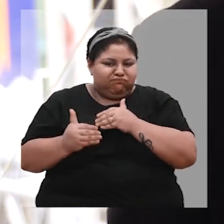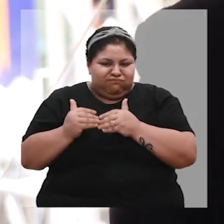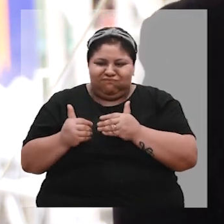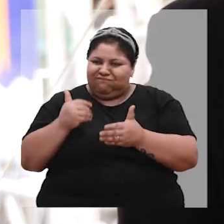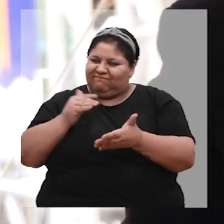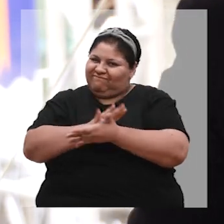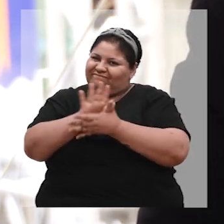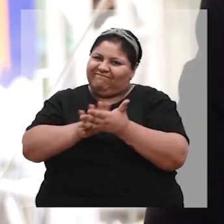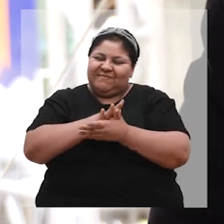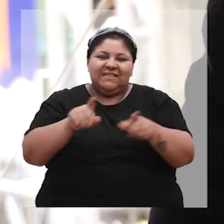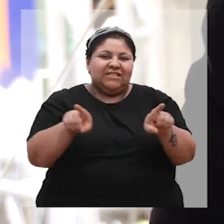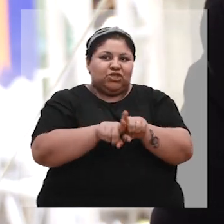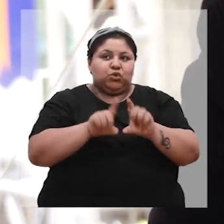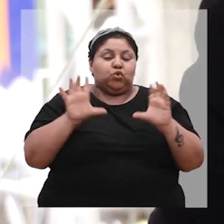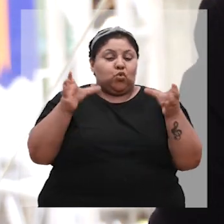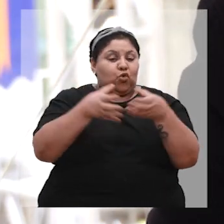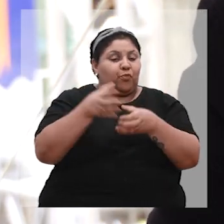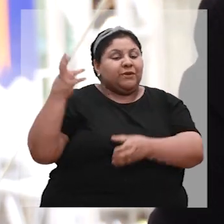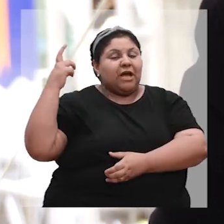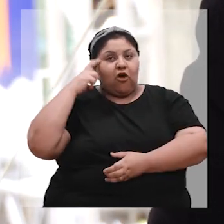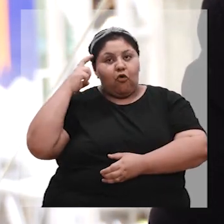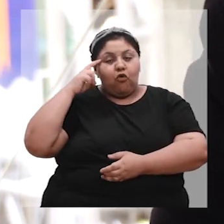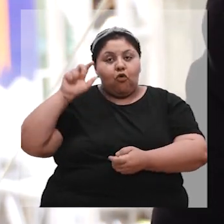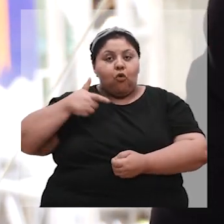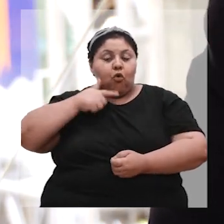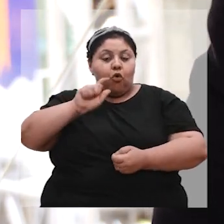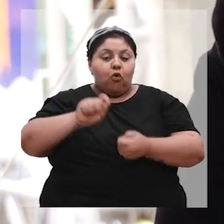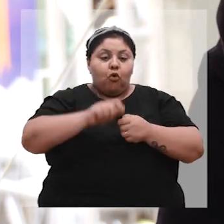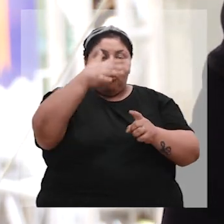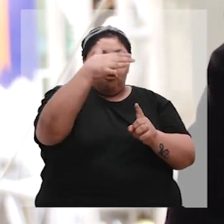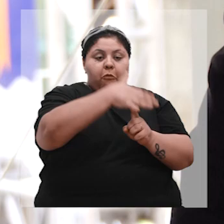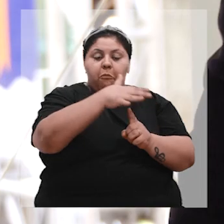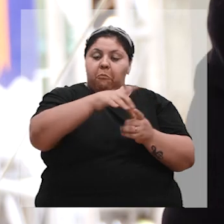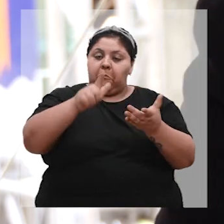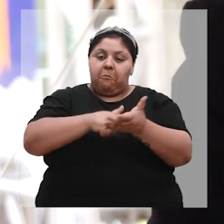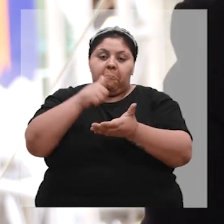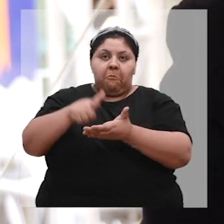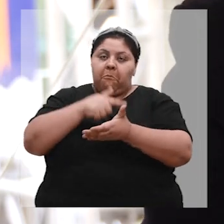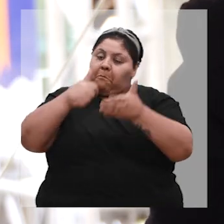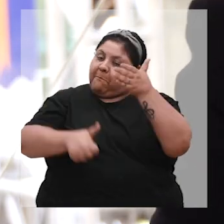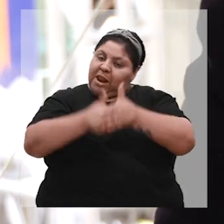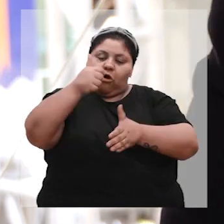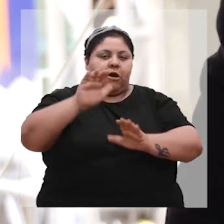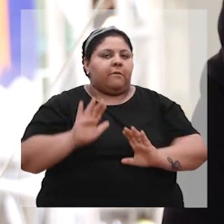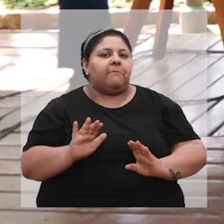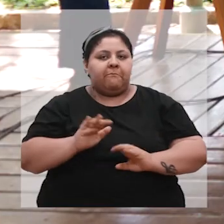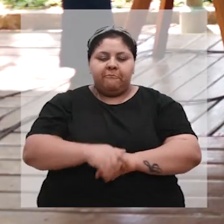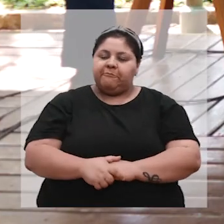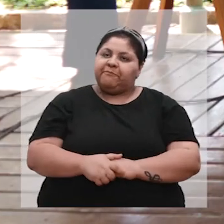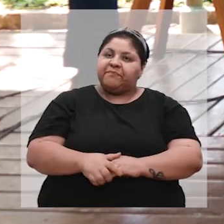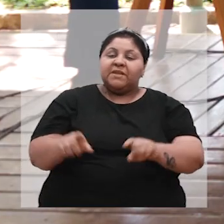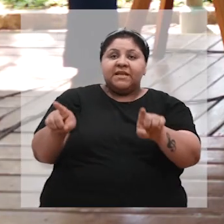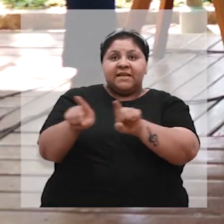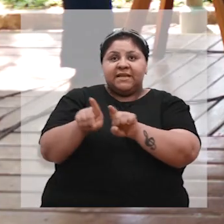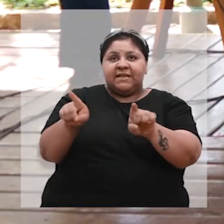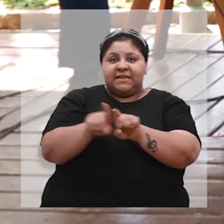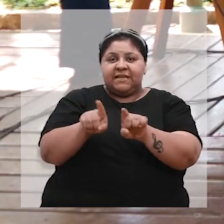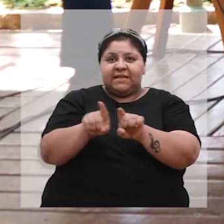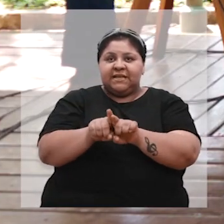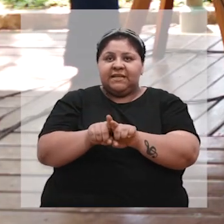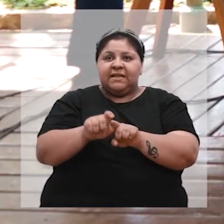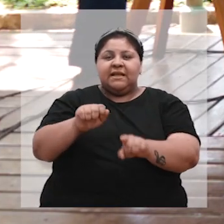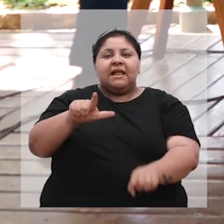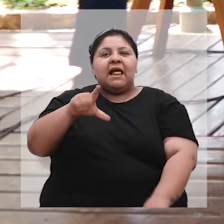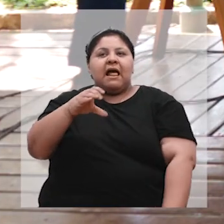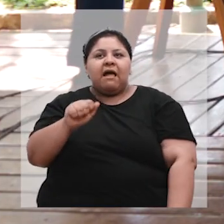E mais com o pessoal da cultura junto, a gente consegue fazer com que a feira seja cada vez um sucesso maior aí. Inclusive, a ALCA está presente